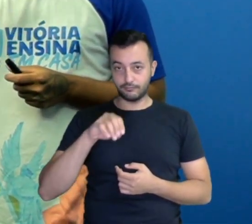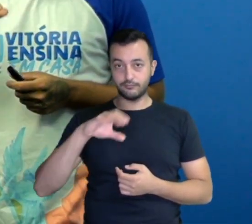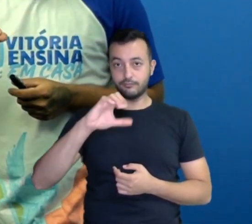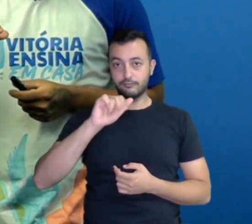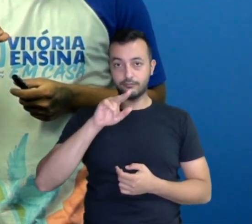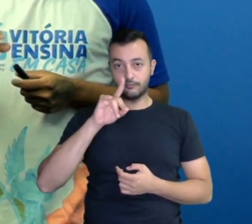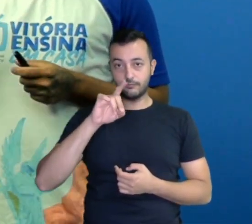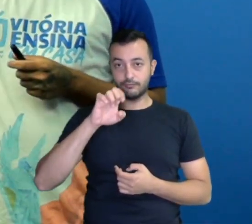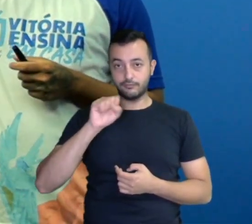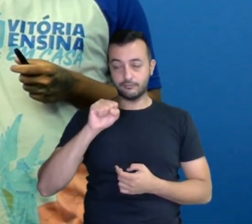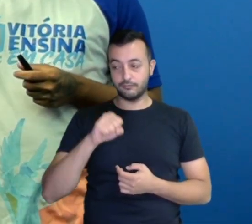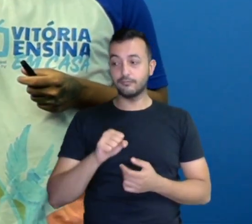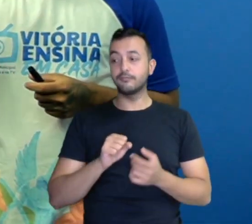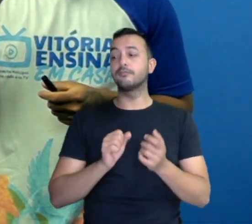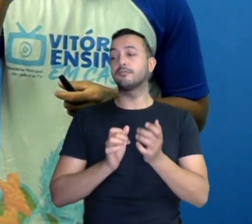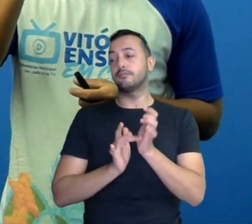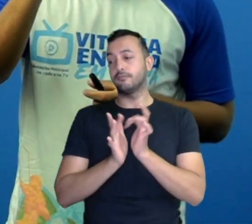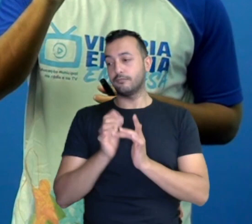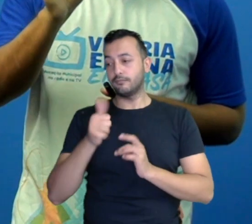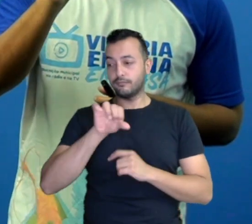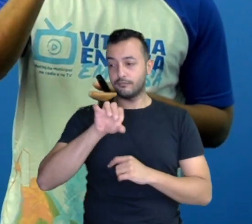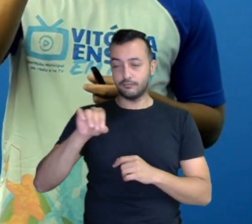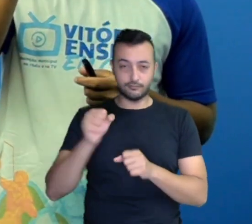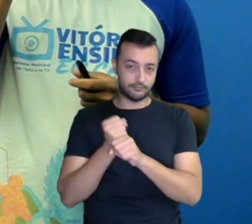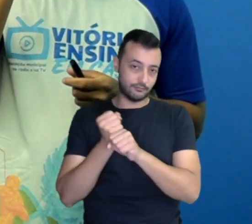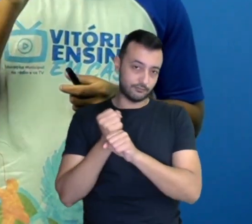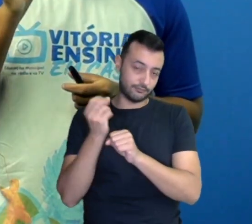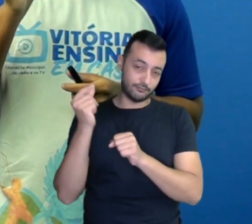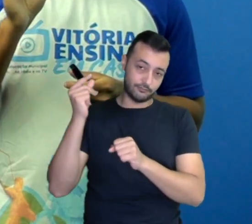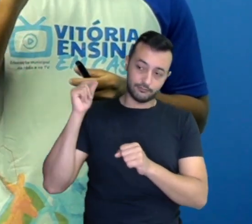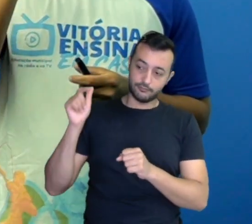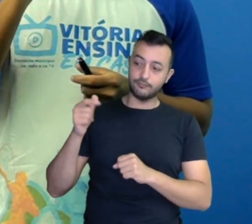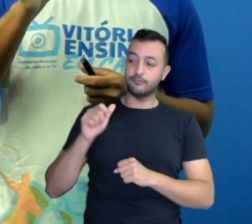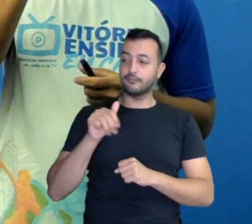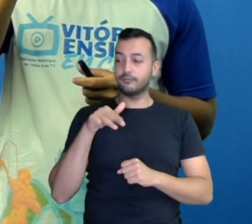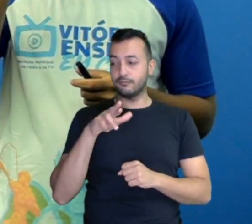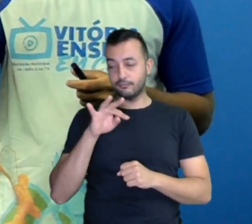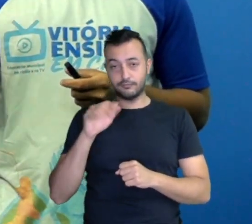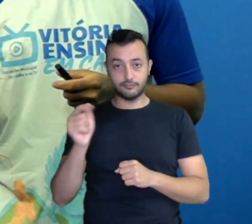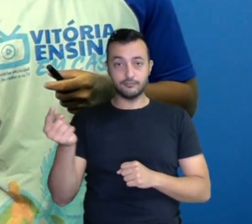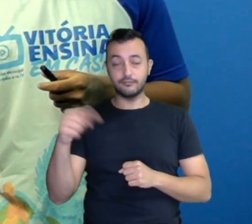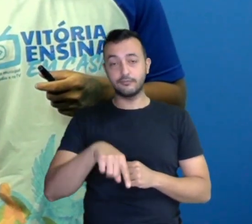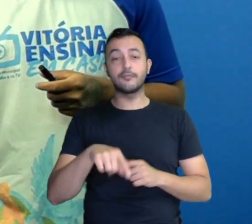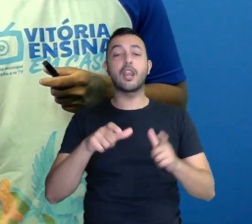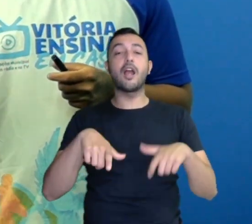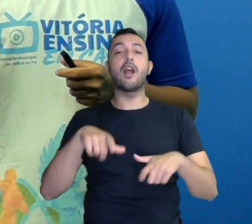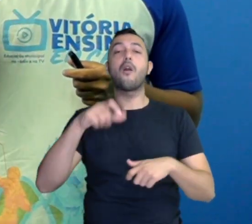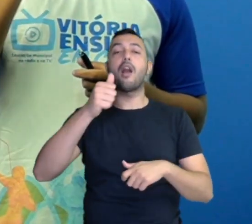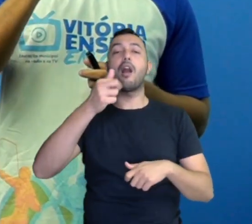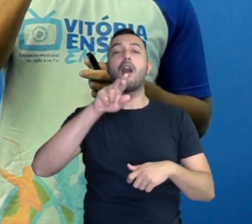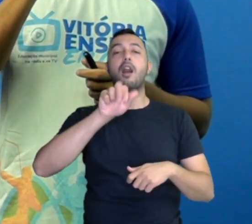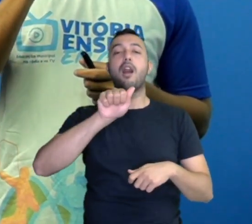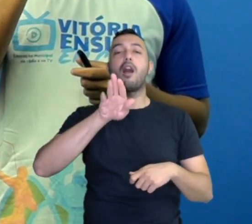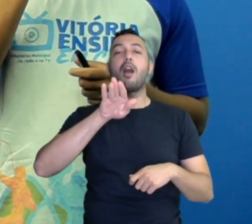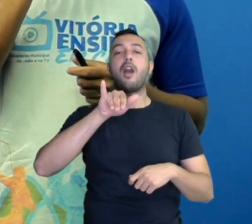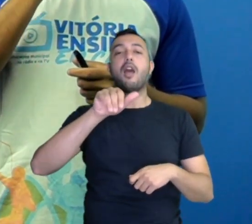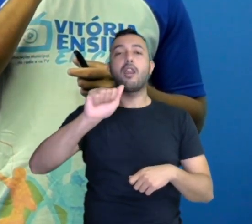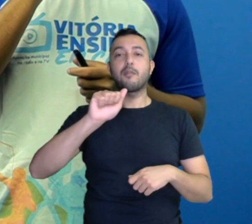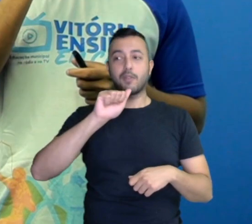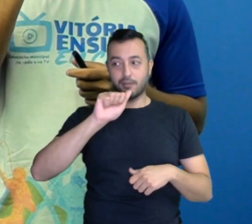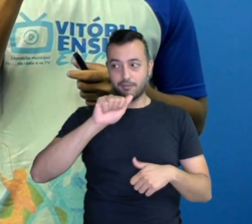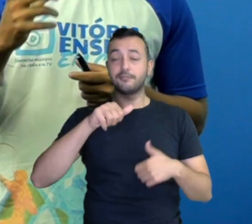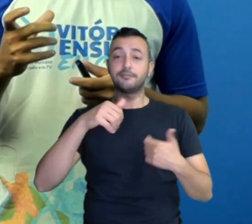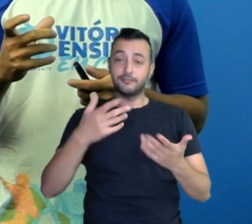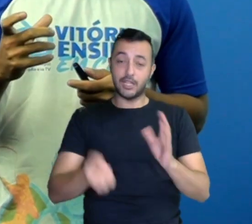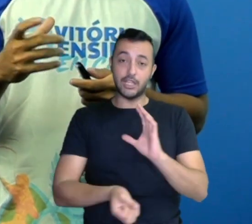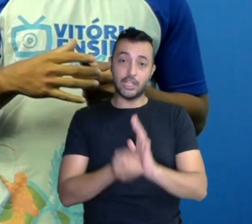1900 a.C., a região ela passa a ser dominada pelos amoritas, vindos da Arábia, tá? Lá eles fundaram a